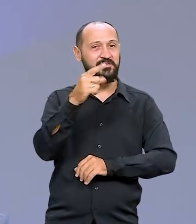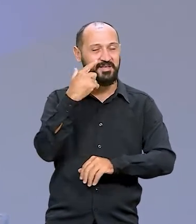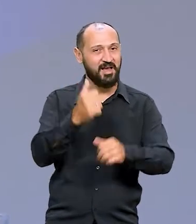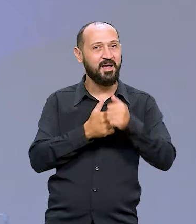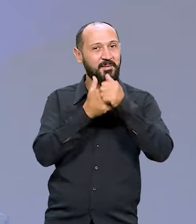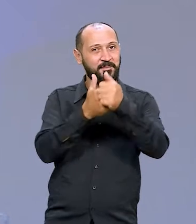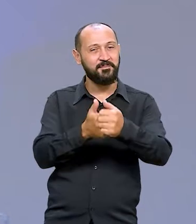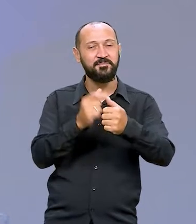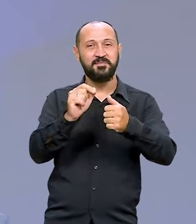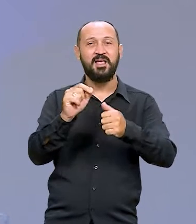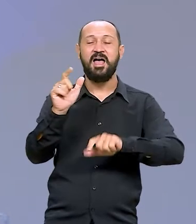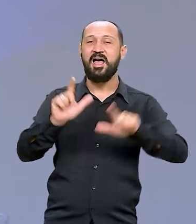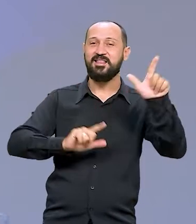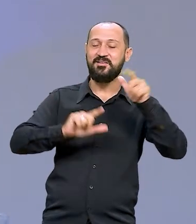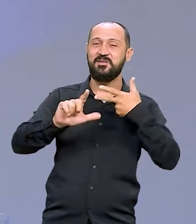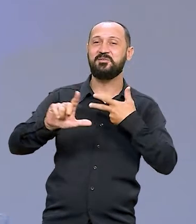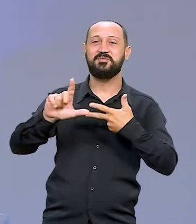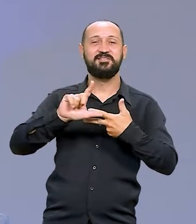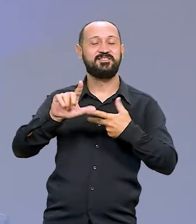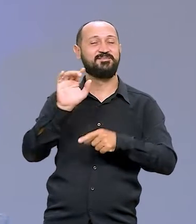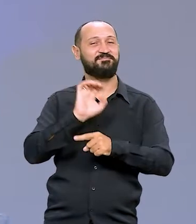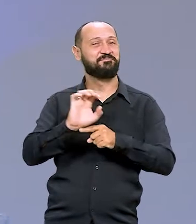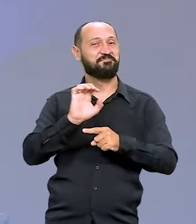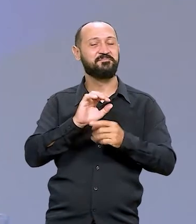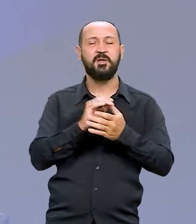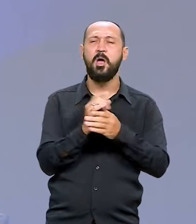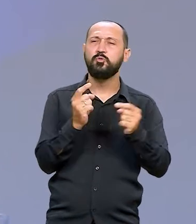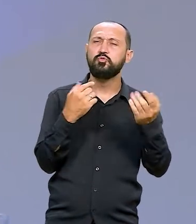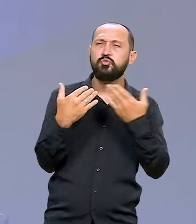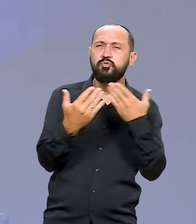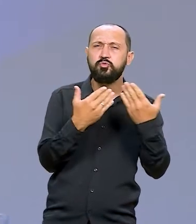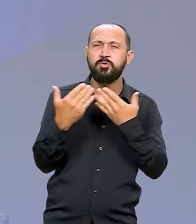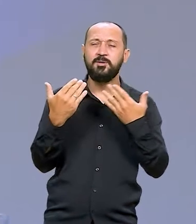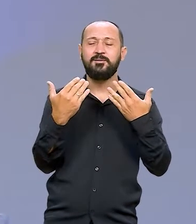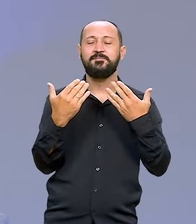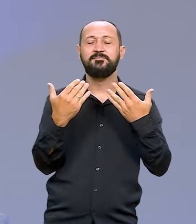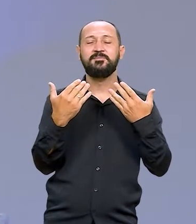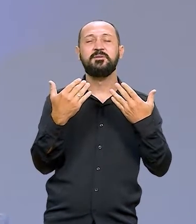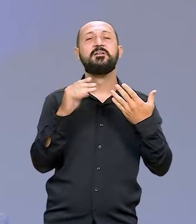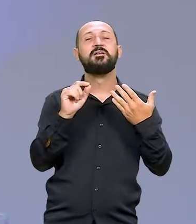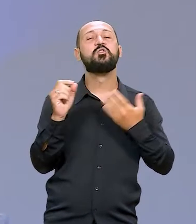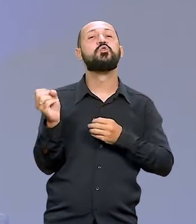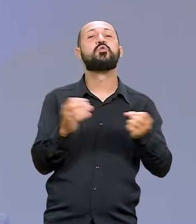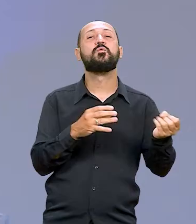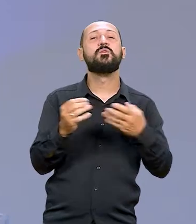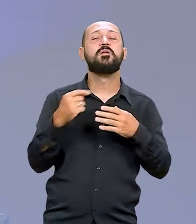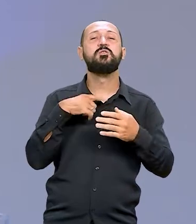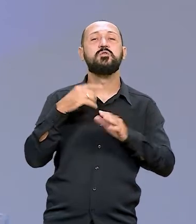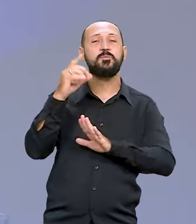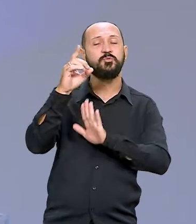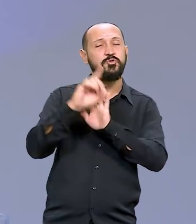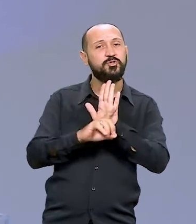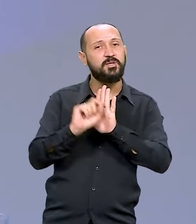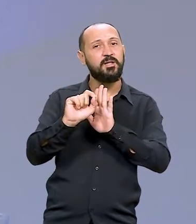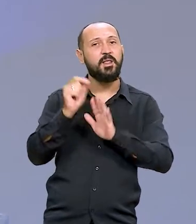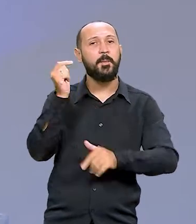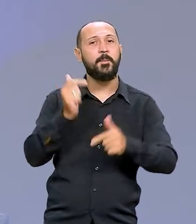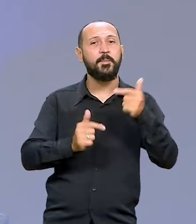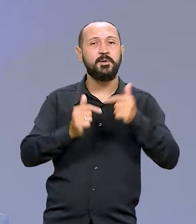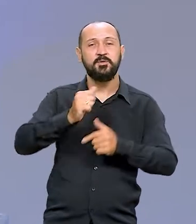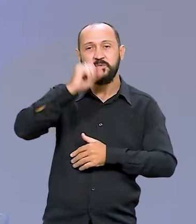você, que acompanha a TV do Legislativo Estadual, as discussões e as principais novidades sobre o direito e a